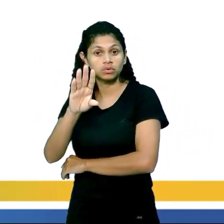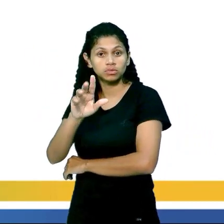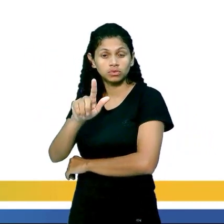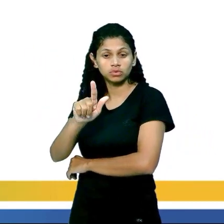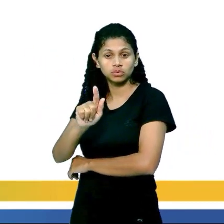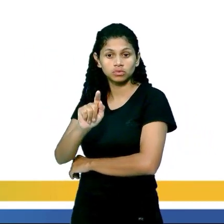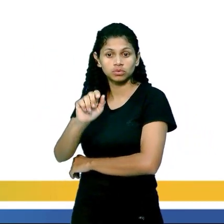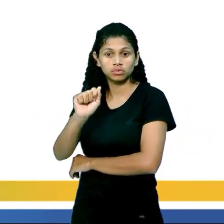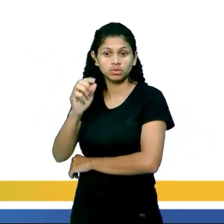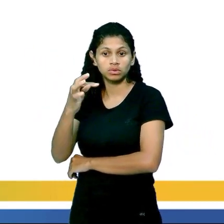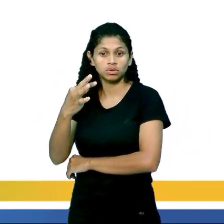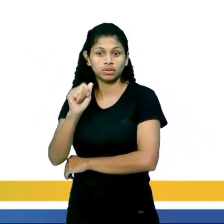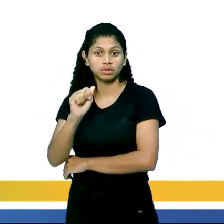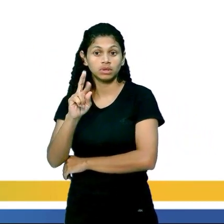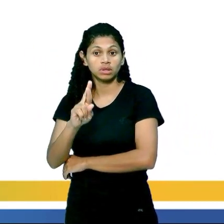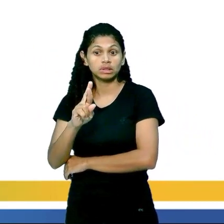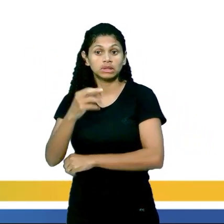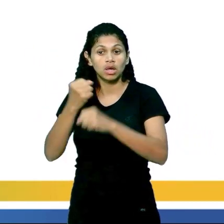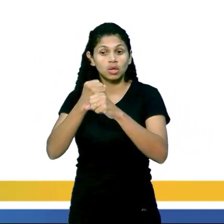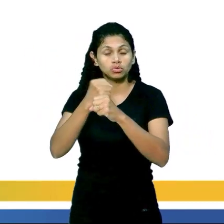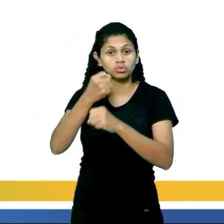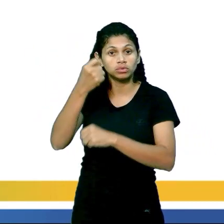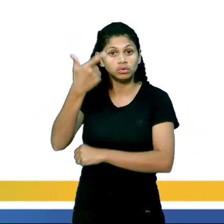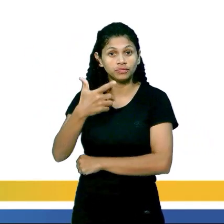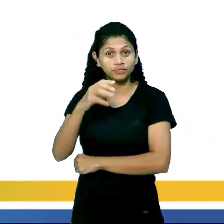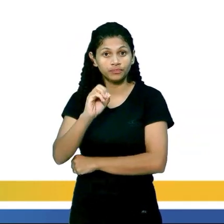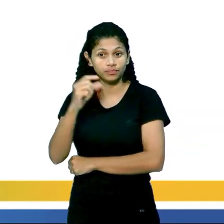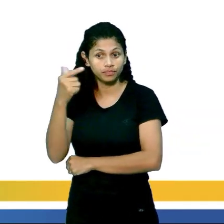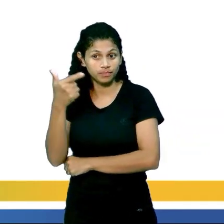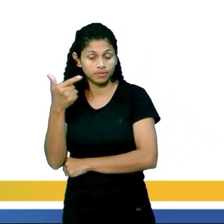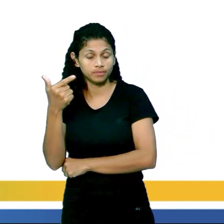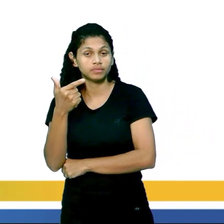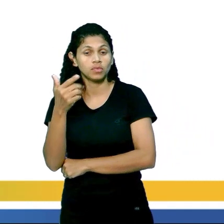21 e 20. Vamos resolver essa questão?